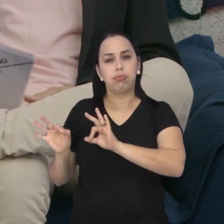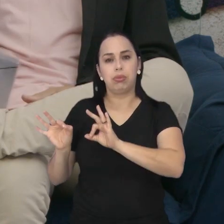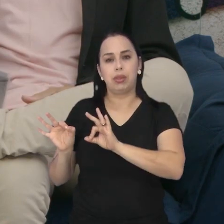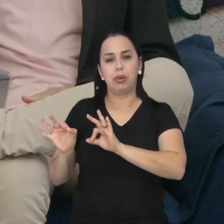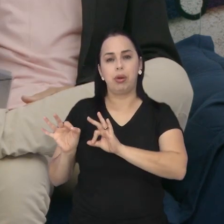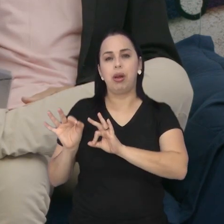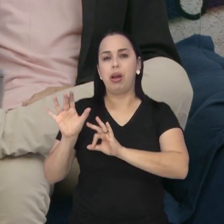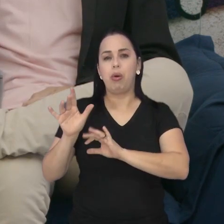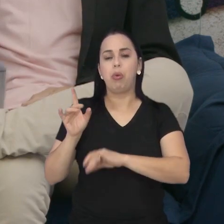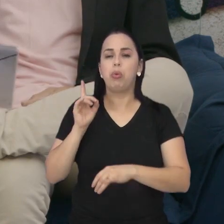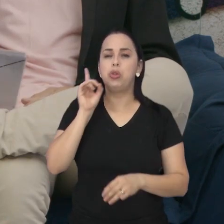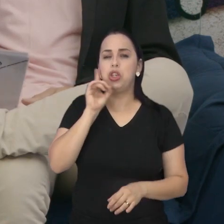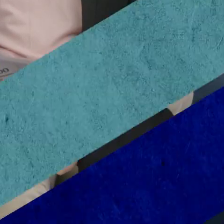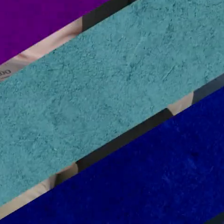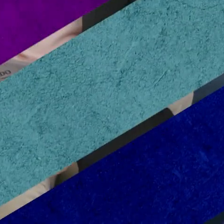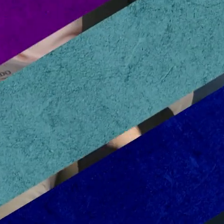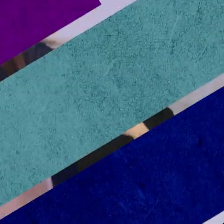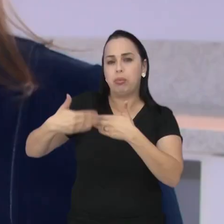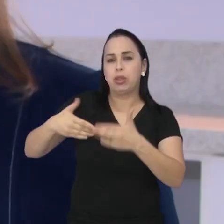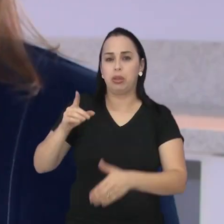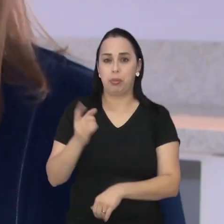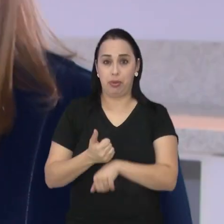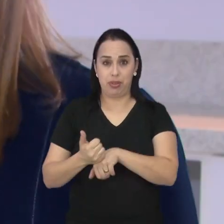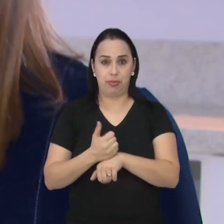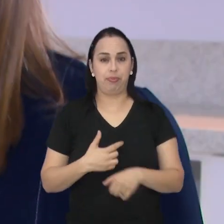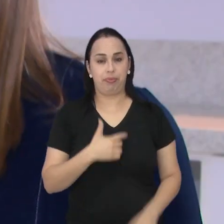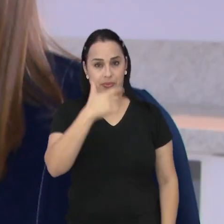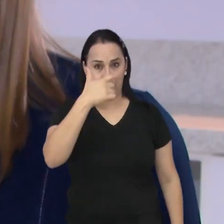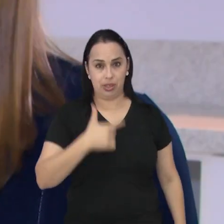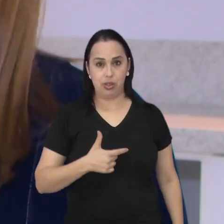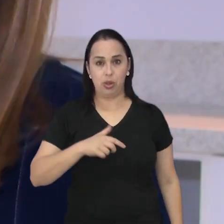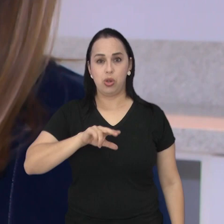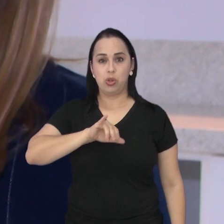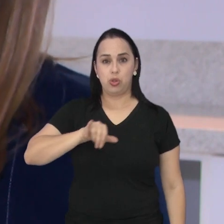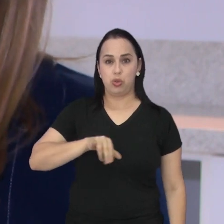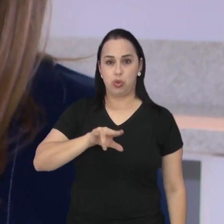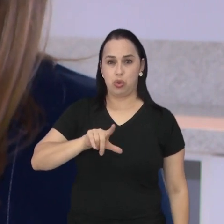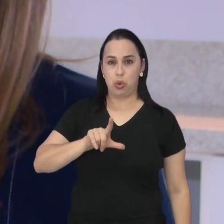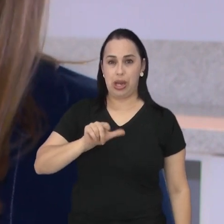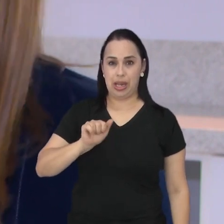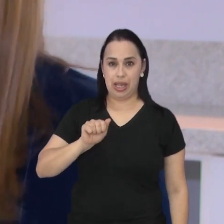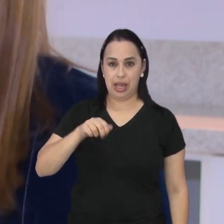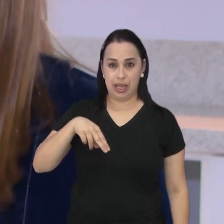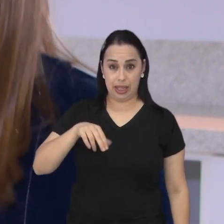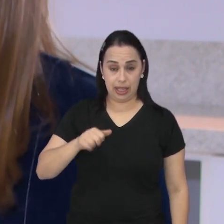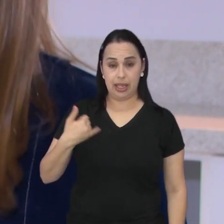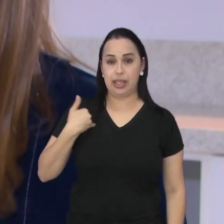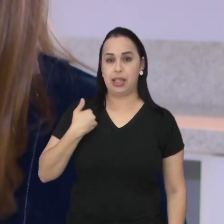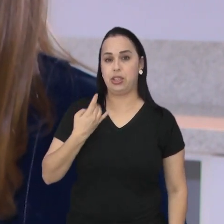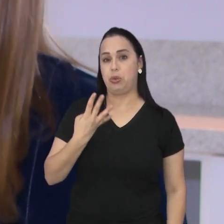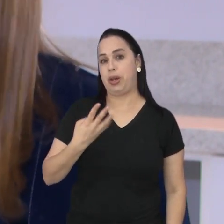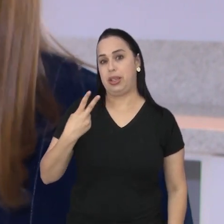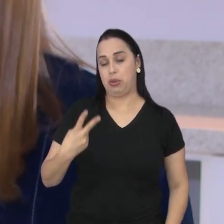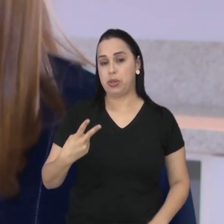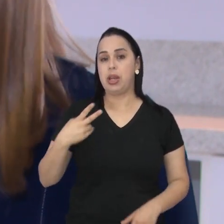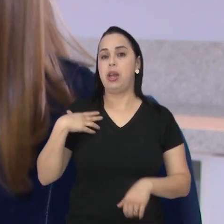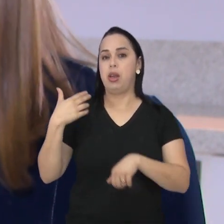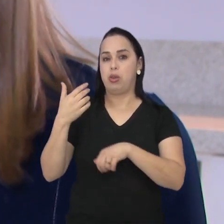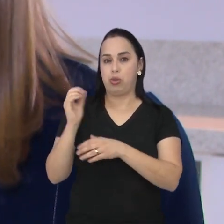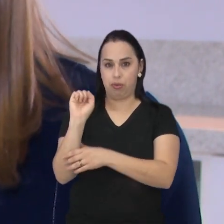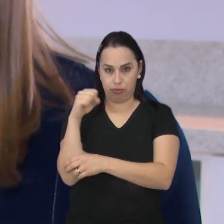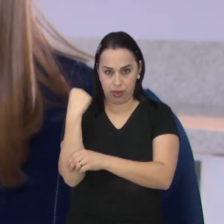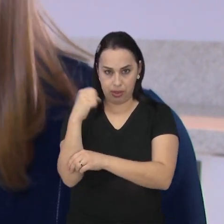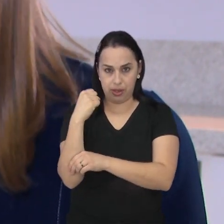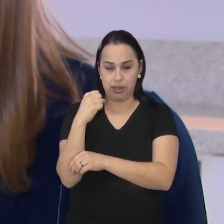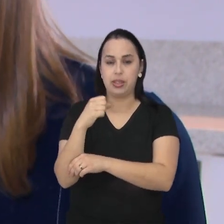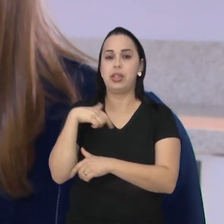perto um pouco da rotina desse profissional. Eu sou Juliana Sanches, eu tenho 42 anos, sou fisioterapeuta. Eu trabalho aqui